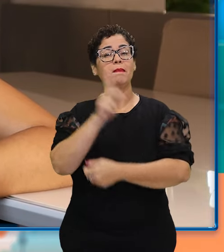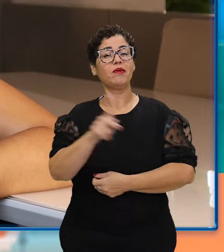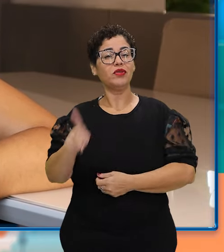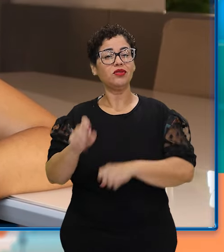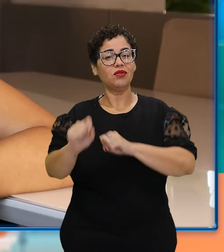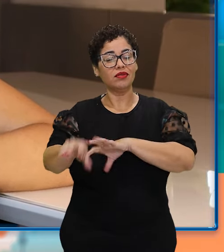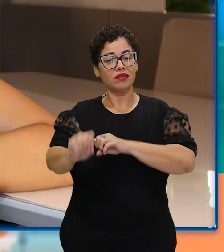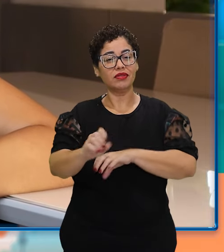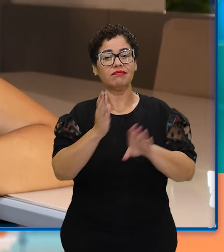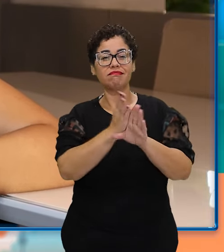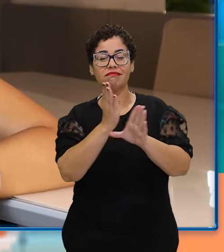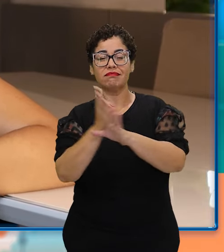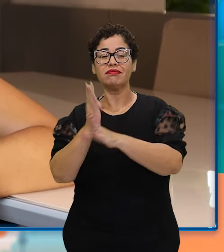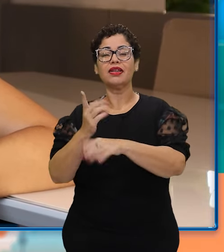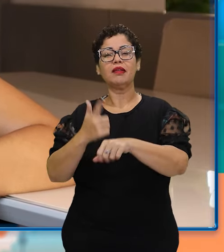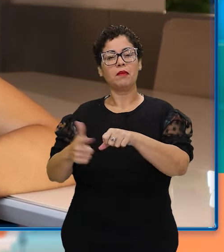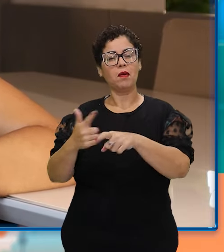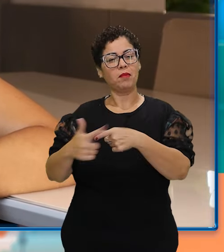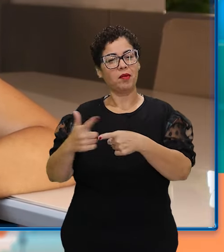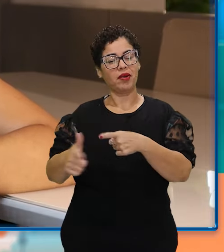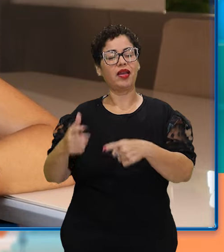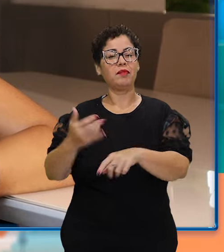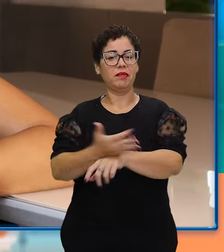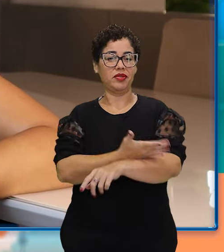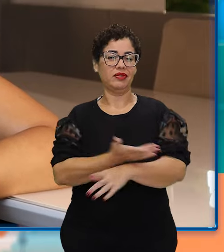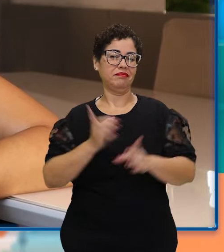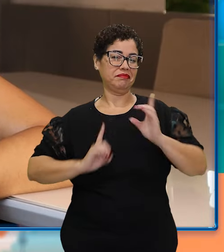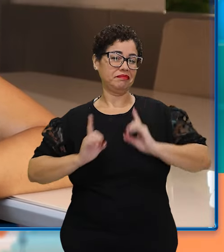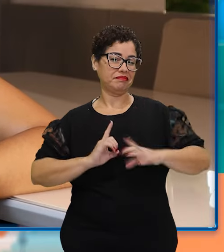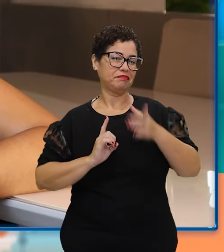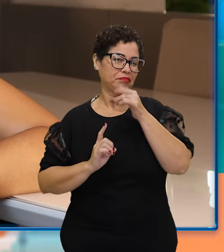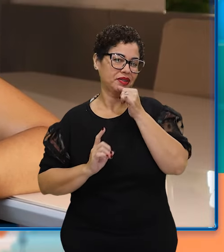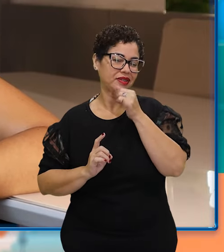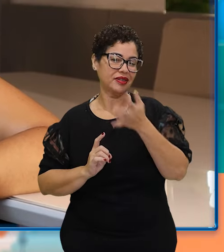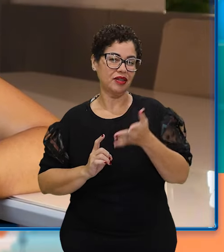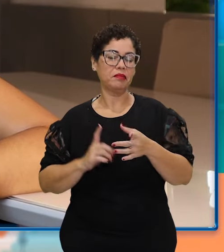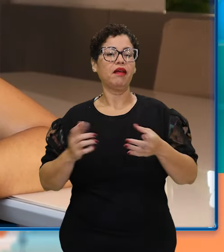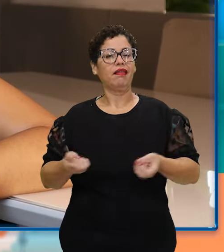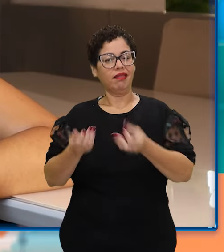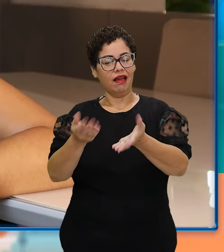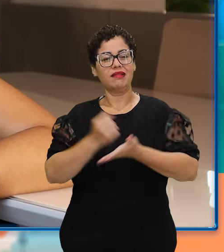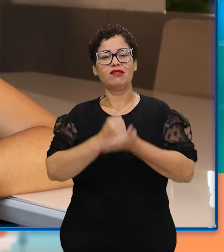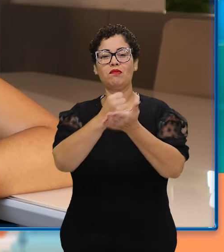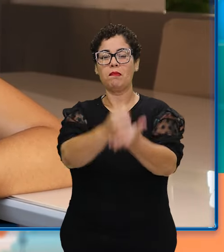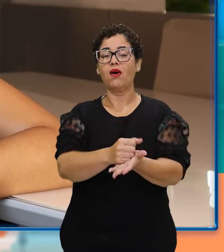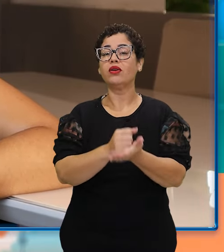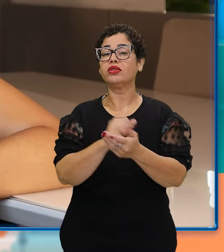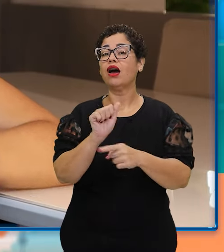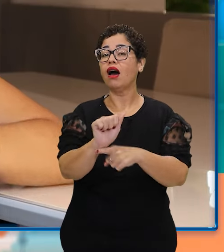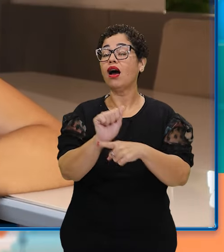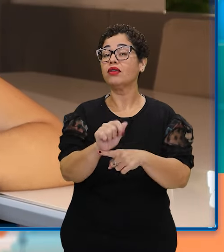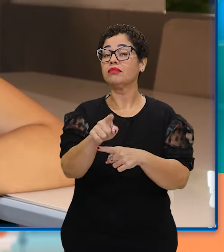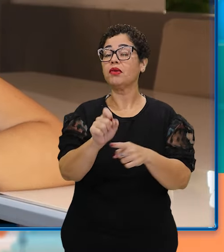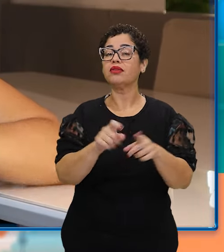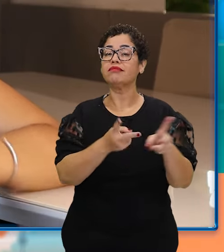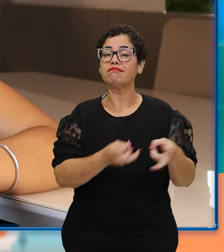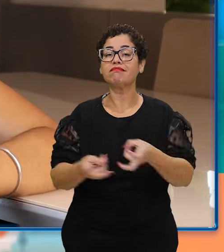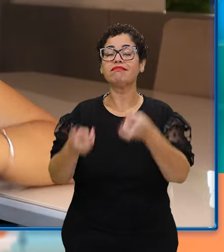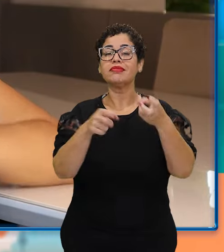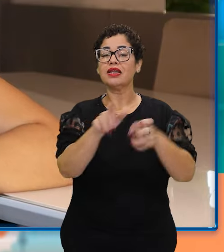a identificar problemas emocionais, como por exemplo a depressão, e a fornecer o suporte e o auxílio para